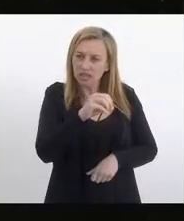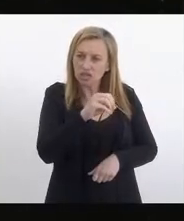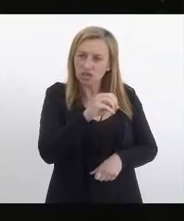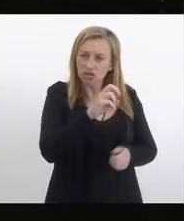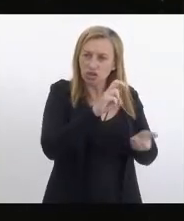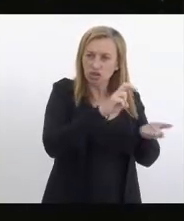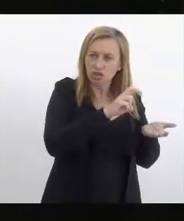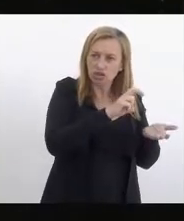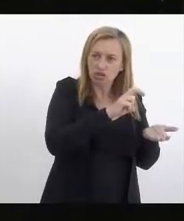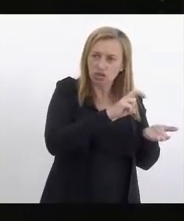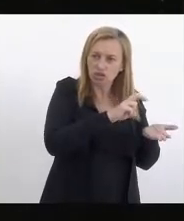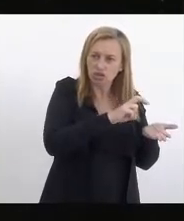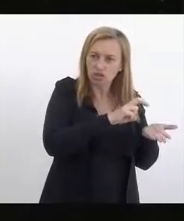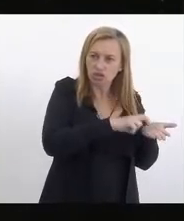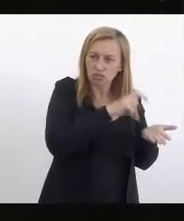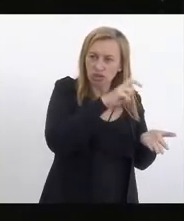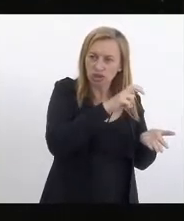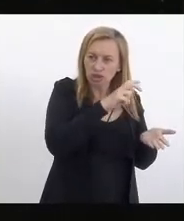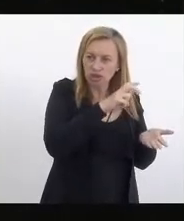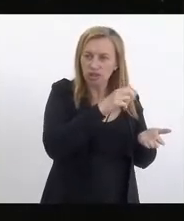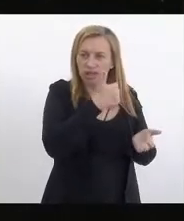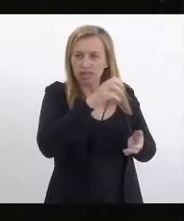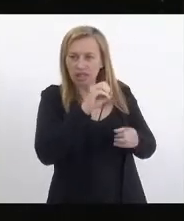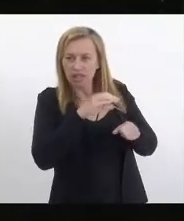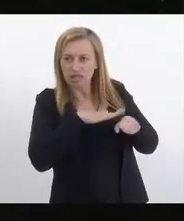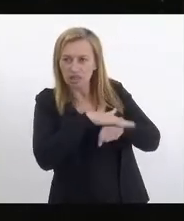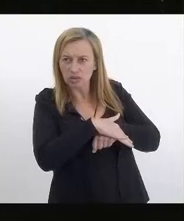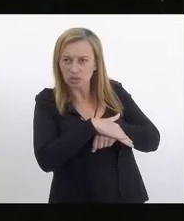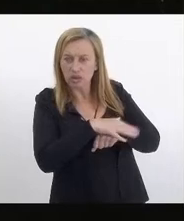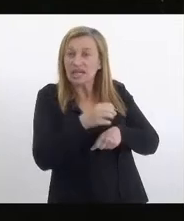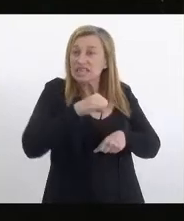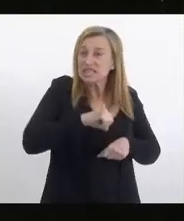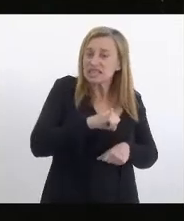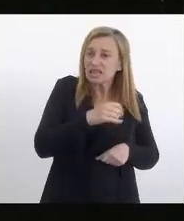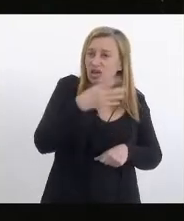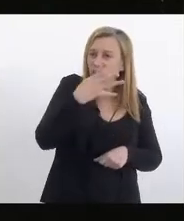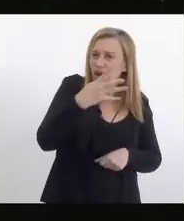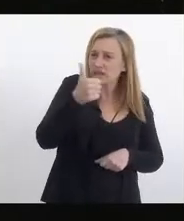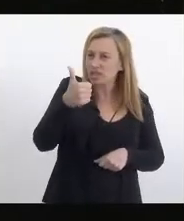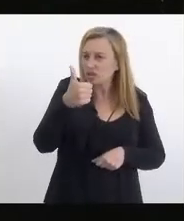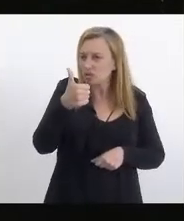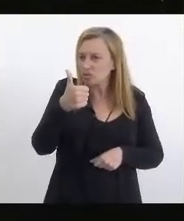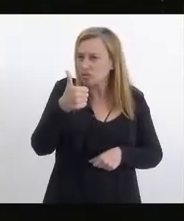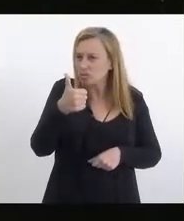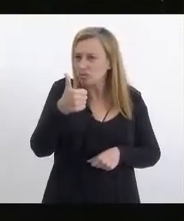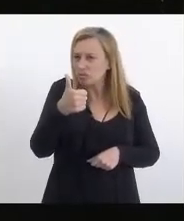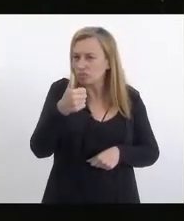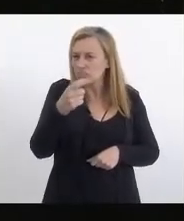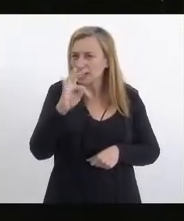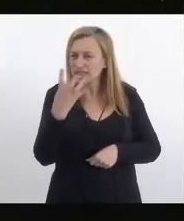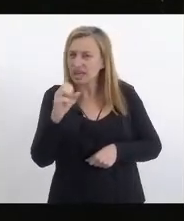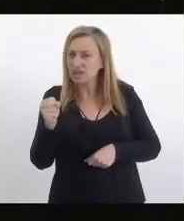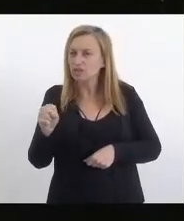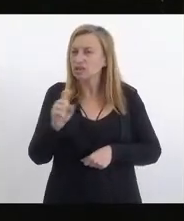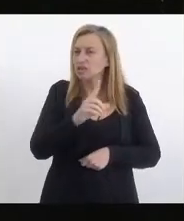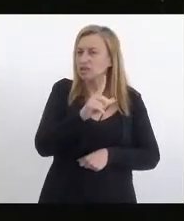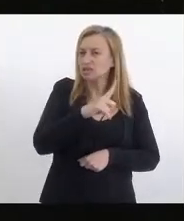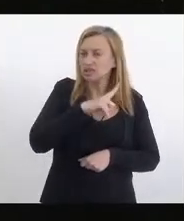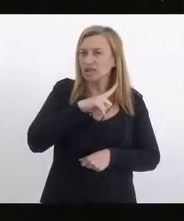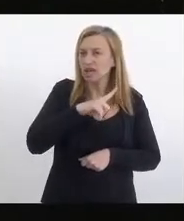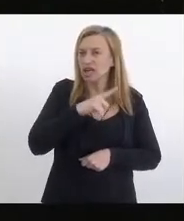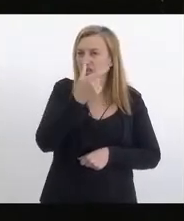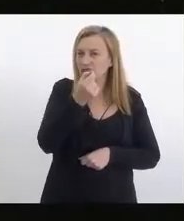e 10 no outro turno. Se 41 batalhões, em média, tem